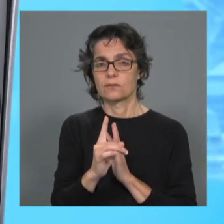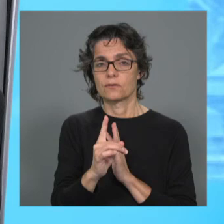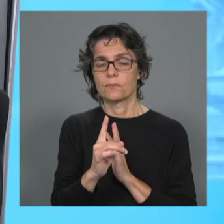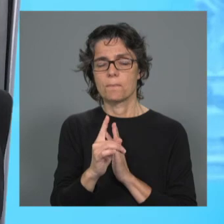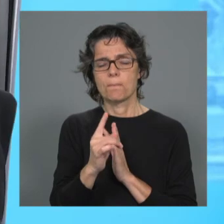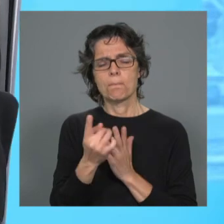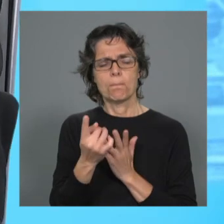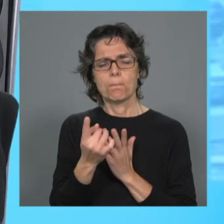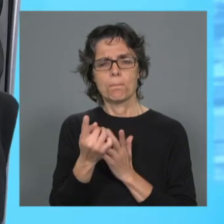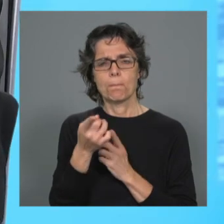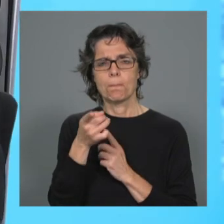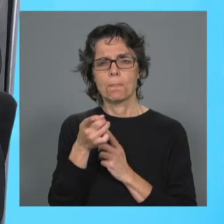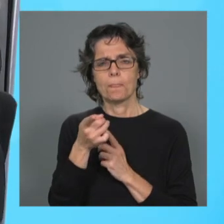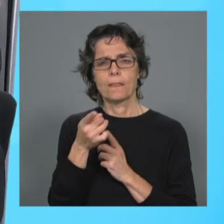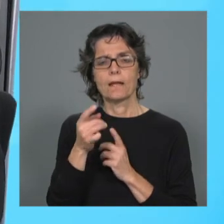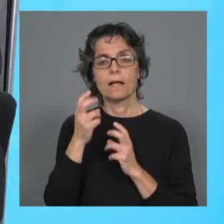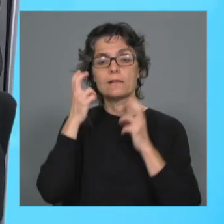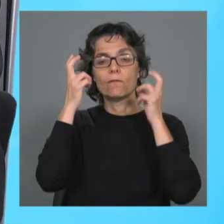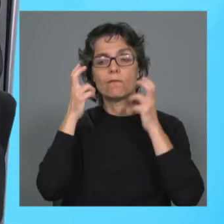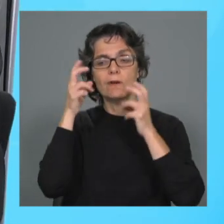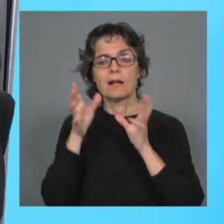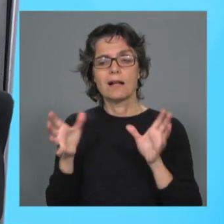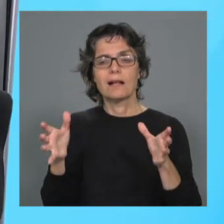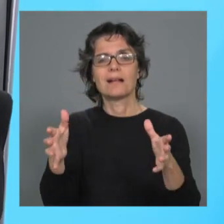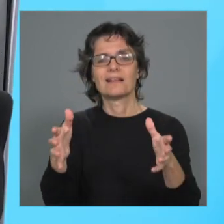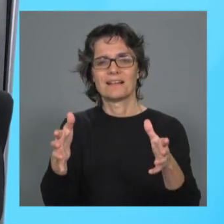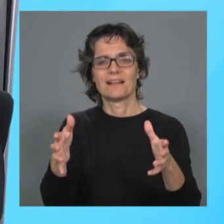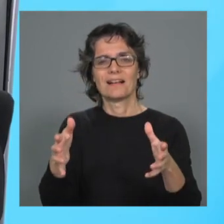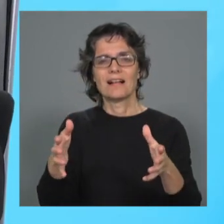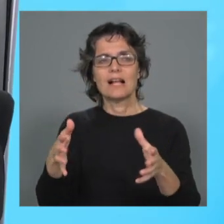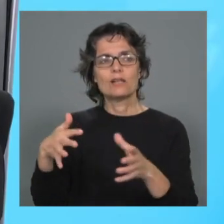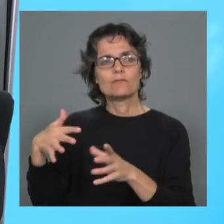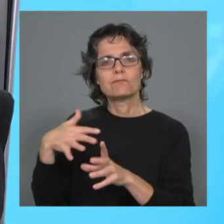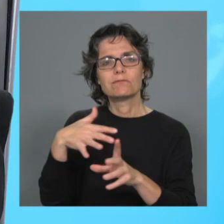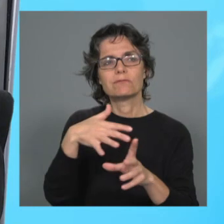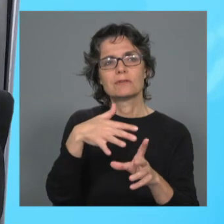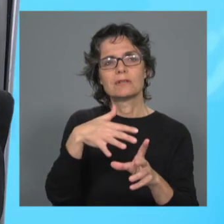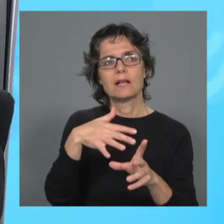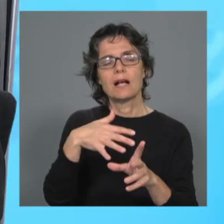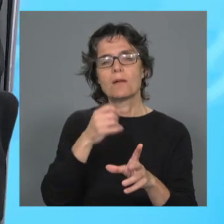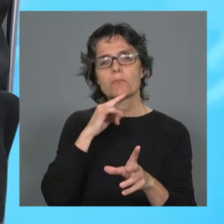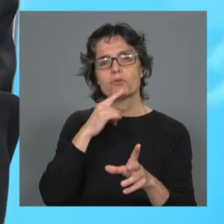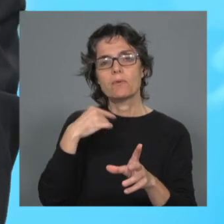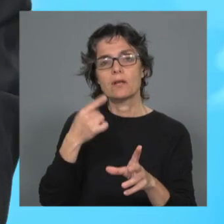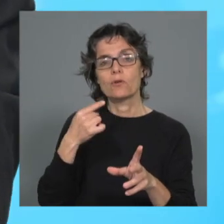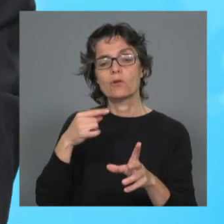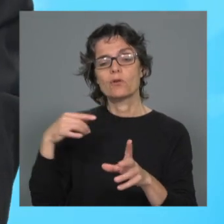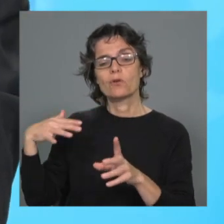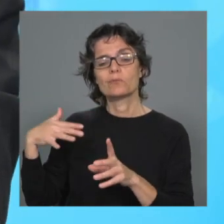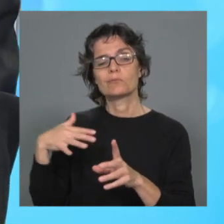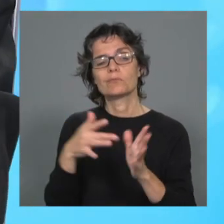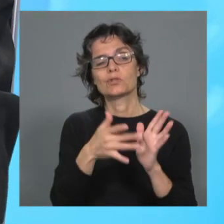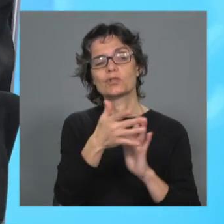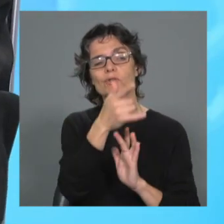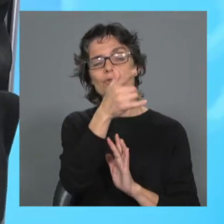lança, é exatamente as ovelhas. O seguir Jesus é um dom do Pai. E Jesus é o primeiro dom